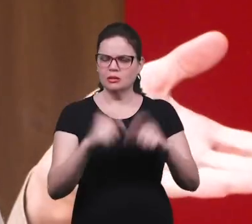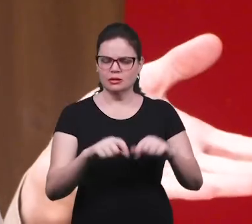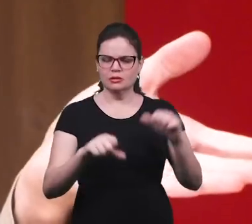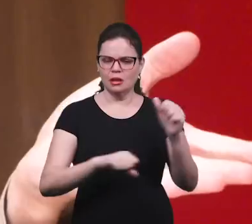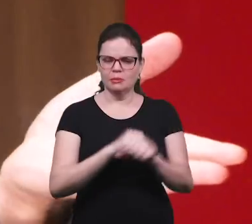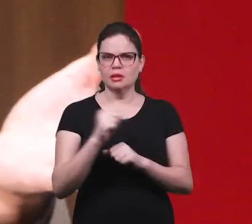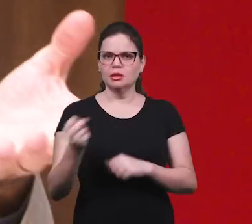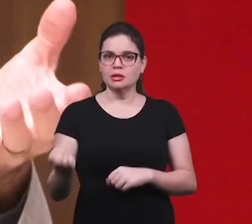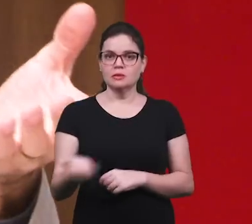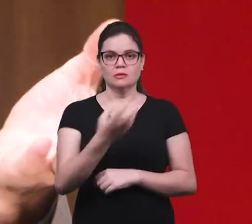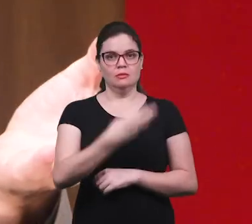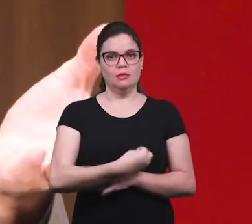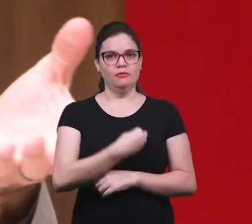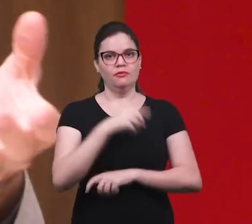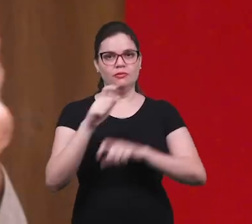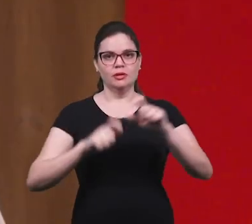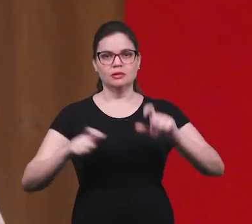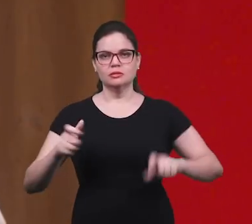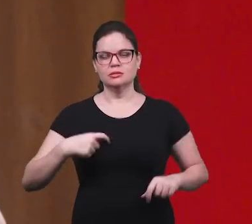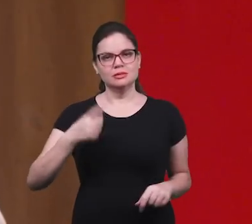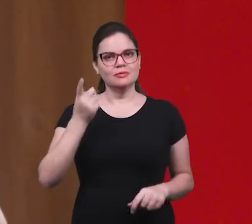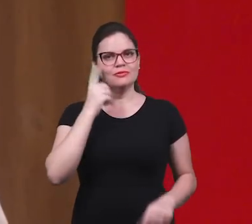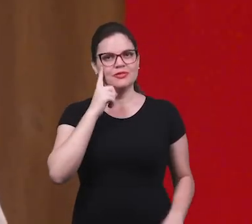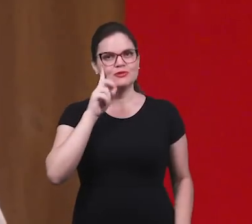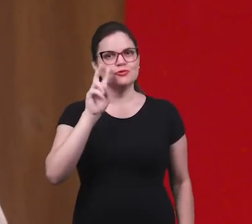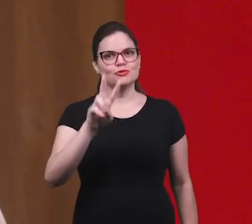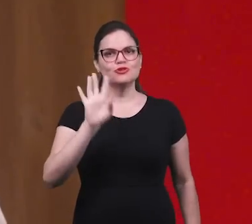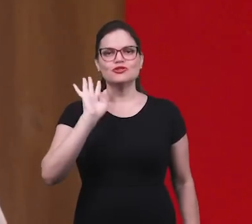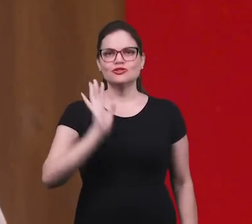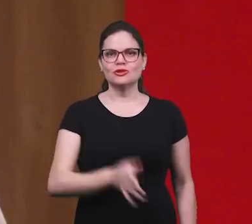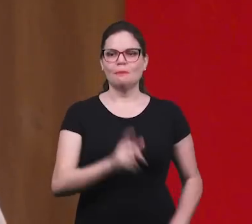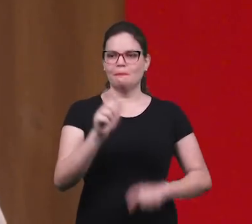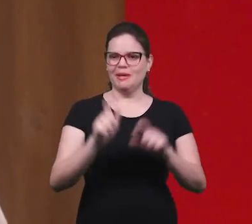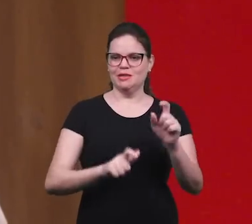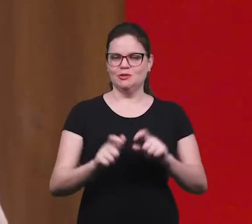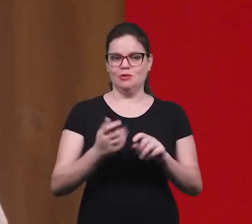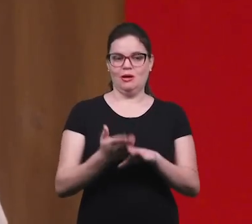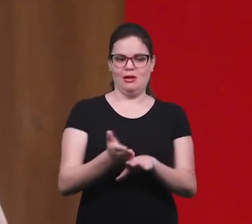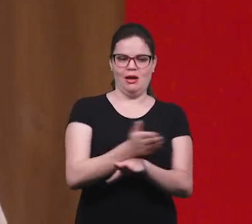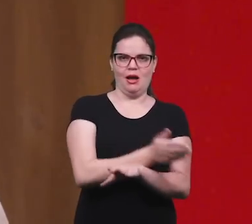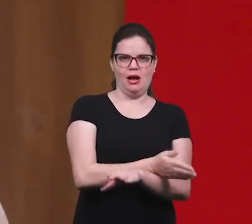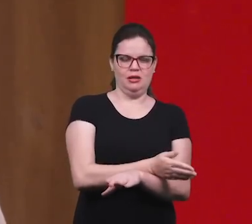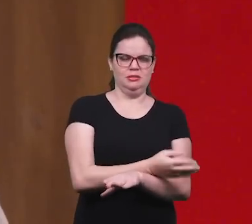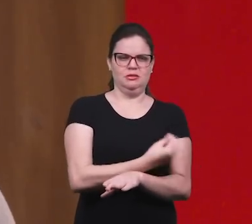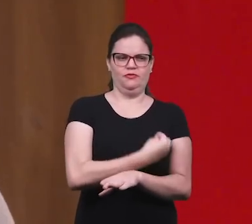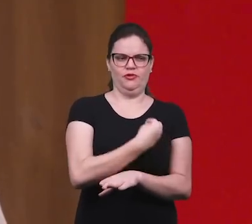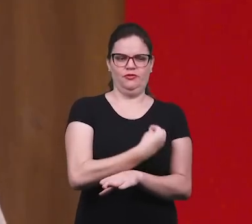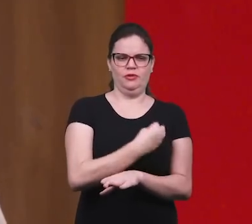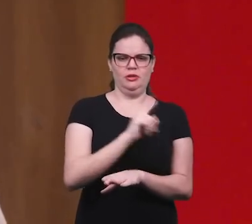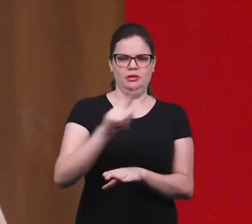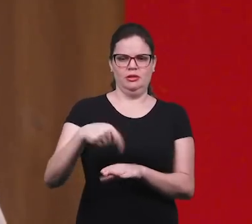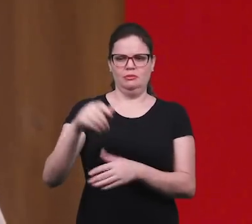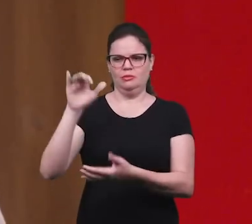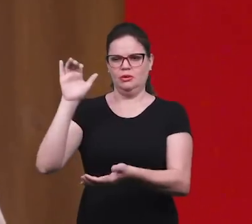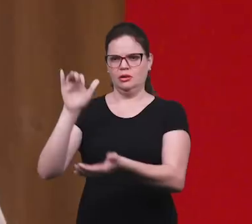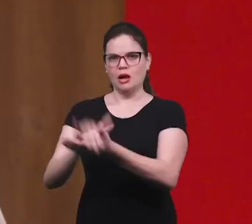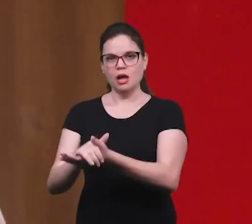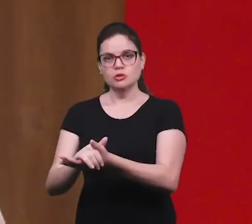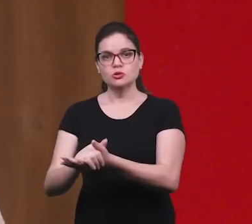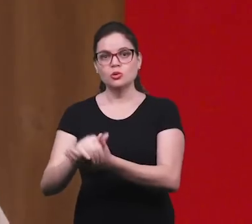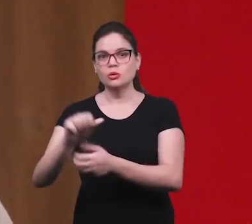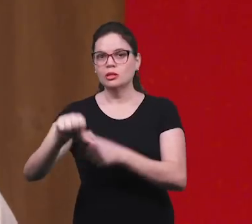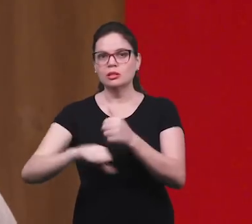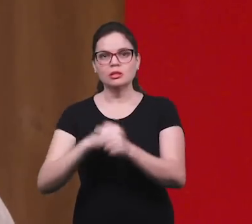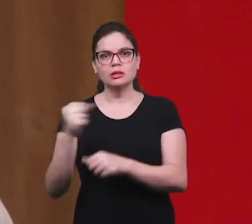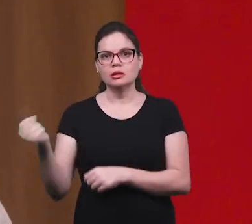vida das pessoas. Quantos que a gente às vezes conhece, depois de casado, tiveram uma vida totalmente